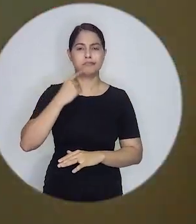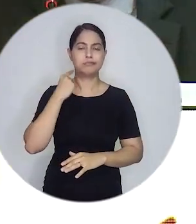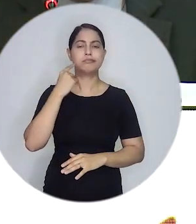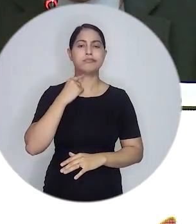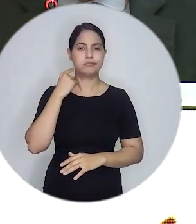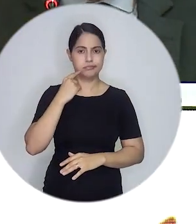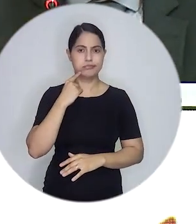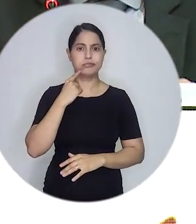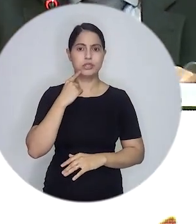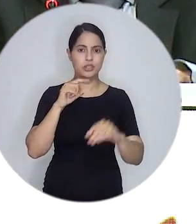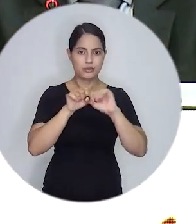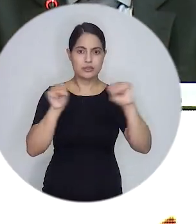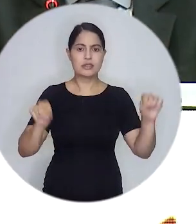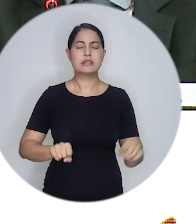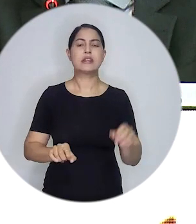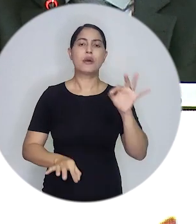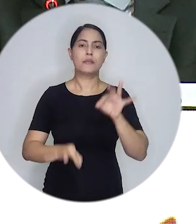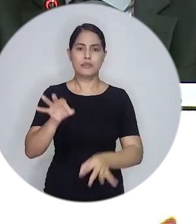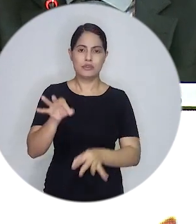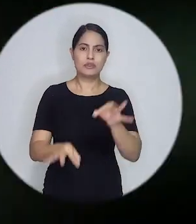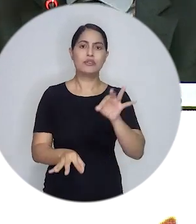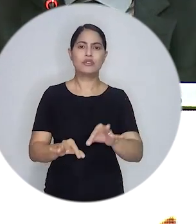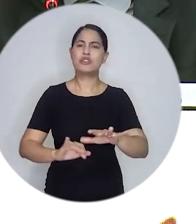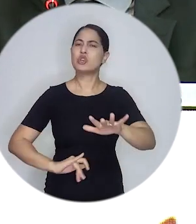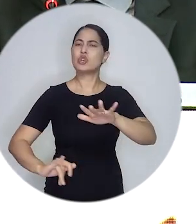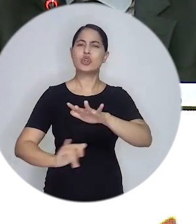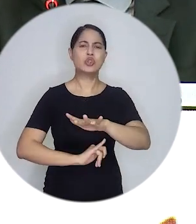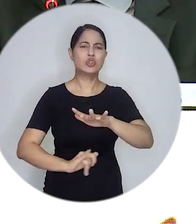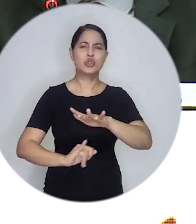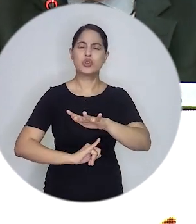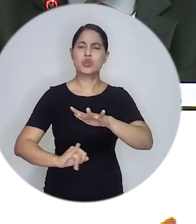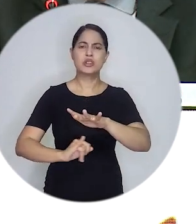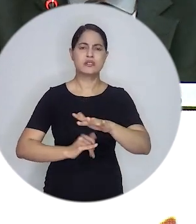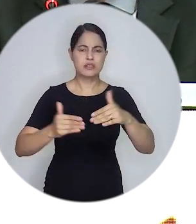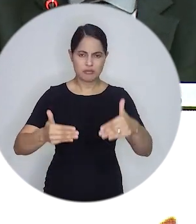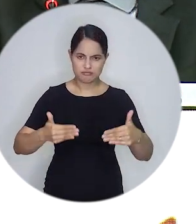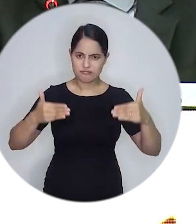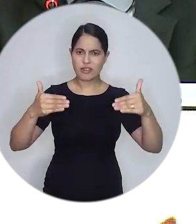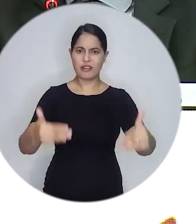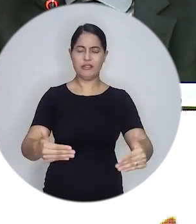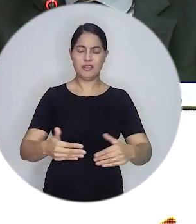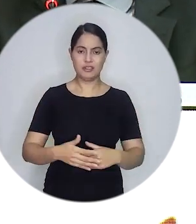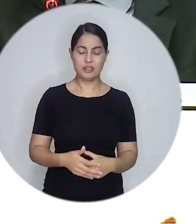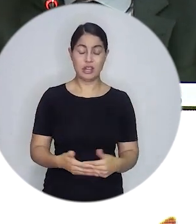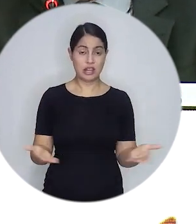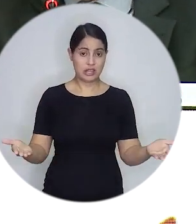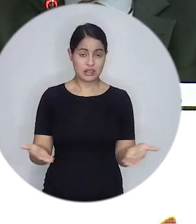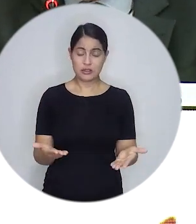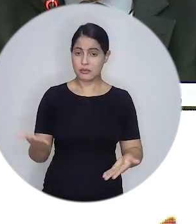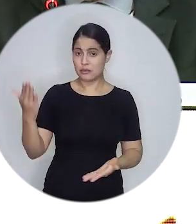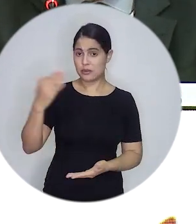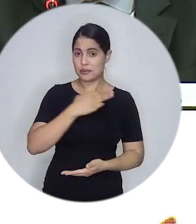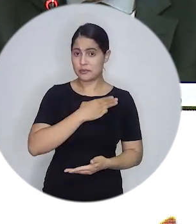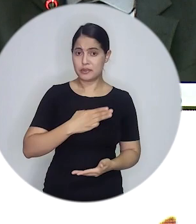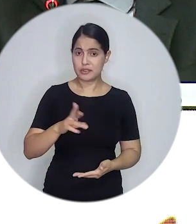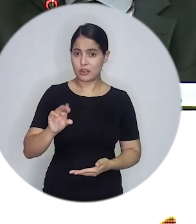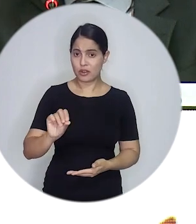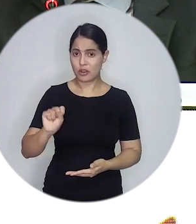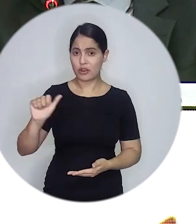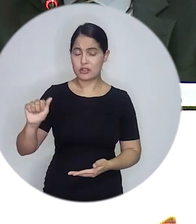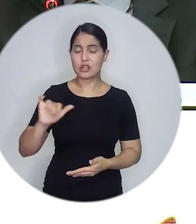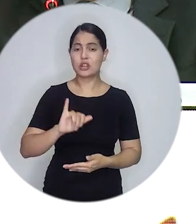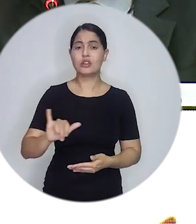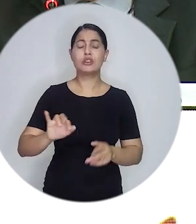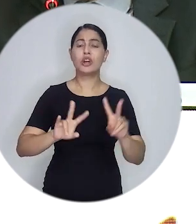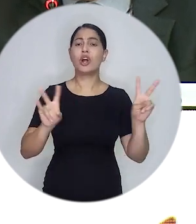a advocacia, ela, dentro do sistema de justiça, tem sido uma instituição que ela está à frente. Recentemente, ministra